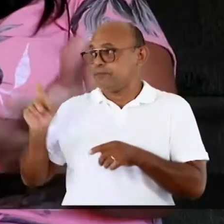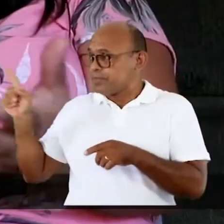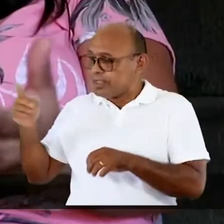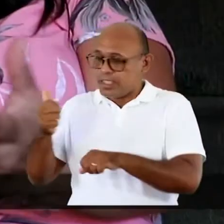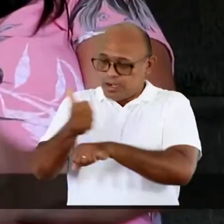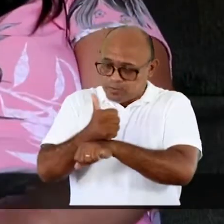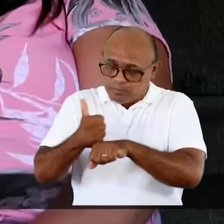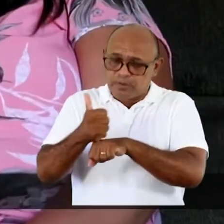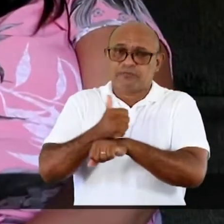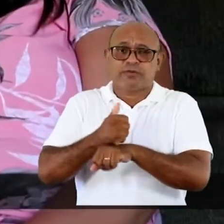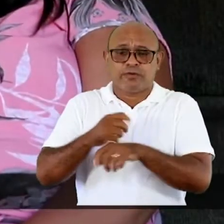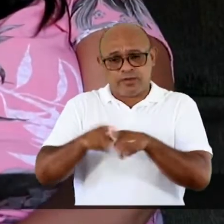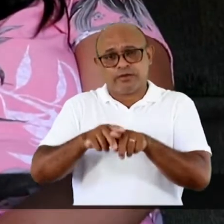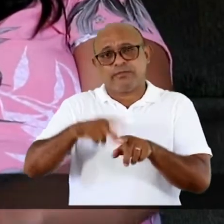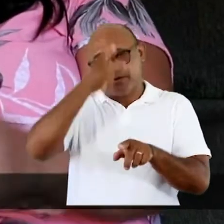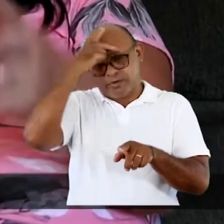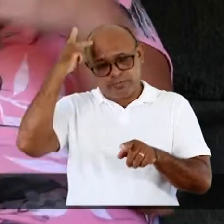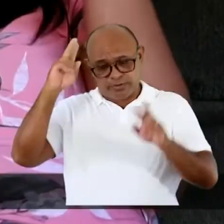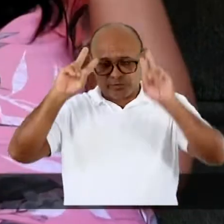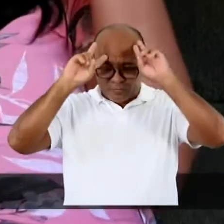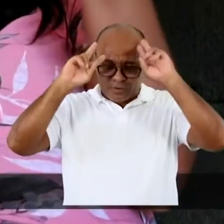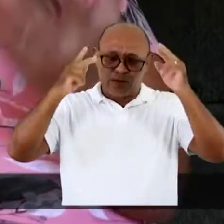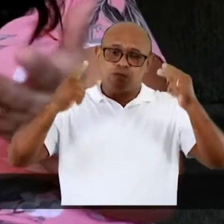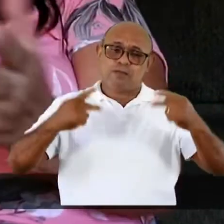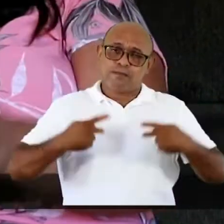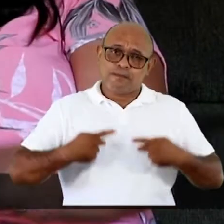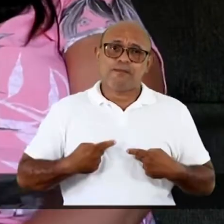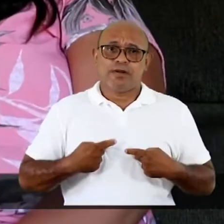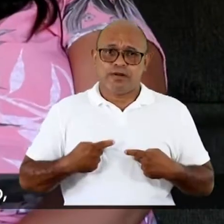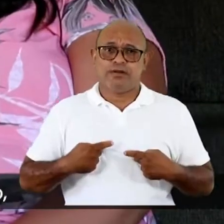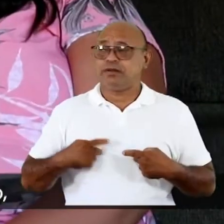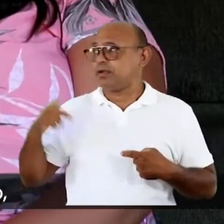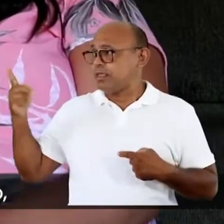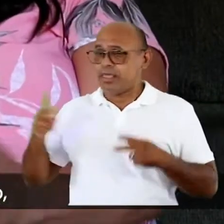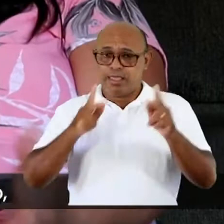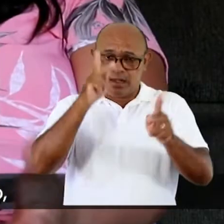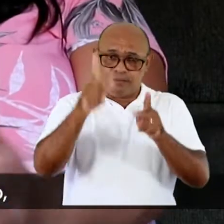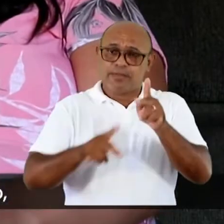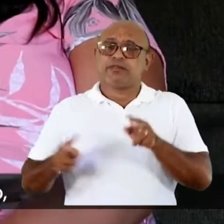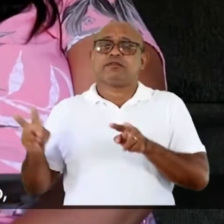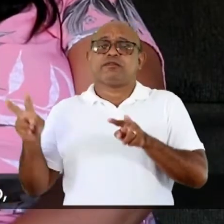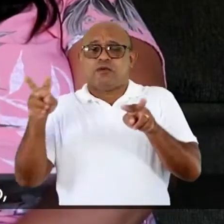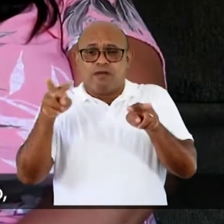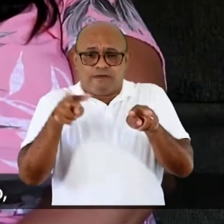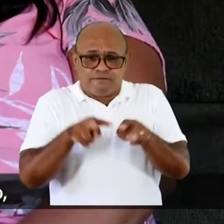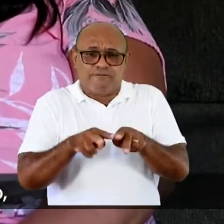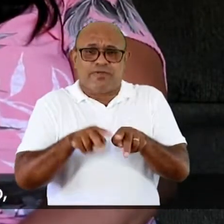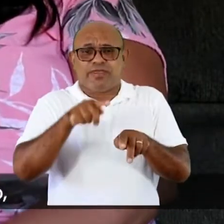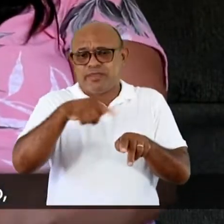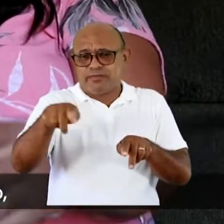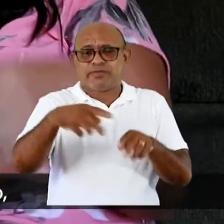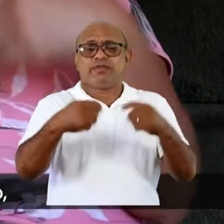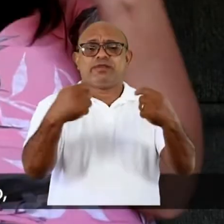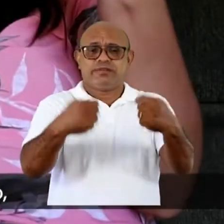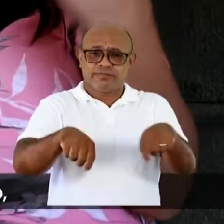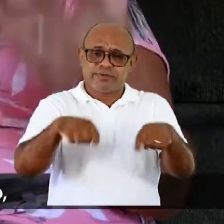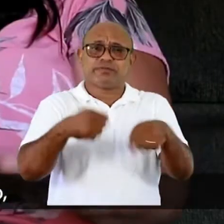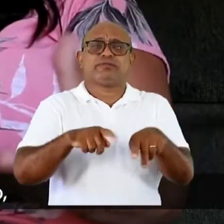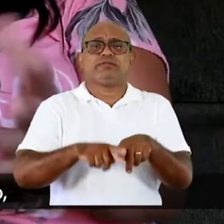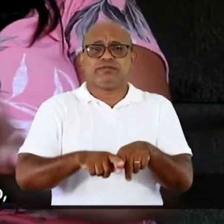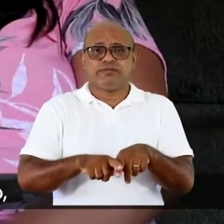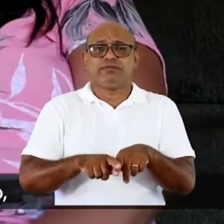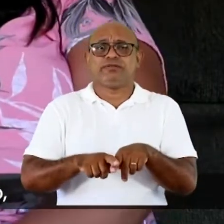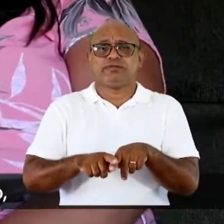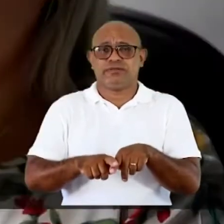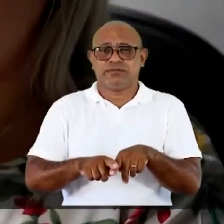E acima de profissional, ele é uma pessoa humana, né? Que ele vê as pessoas, né? Vê o que a pessoa